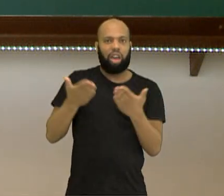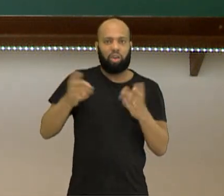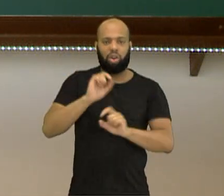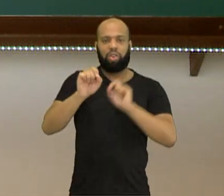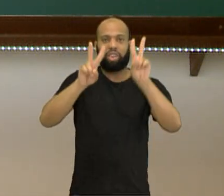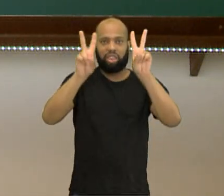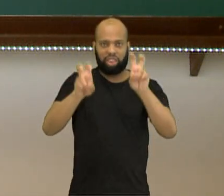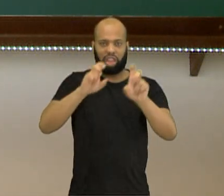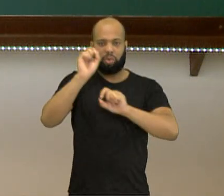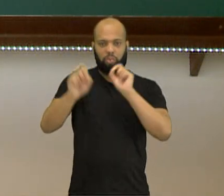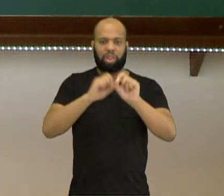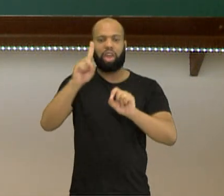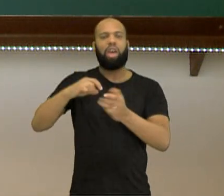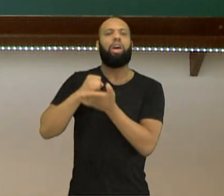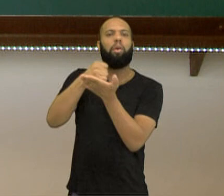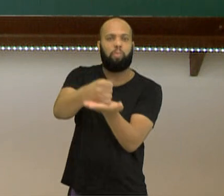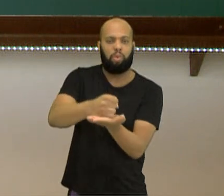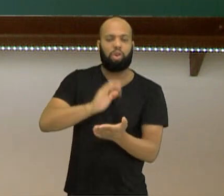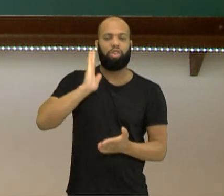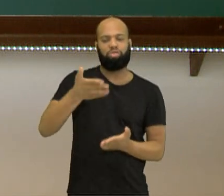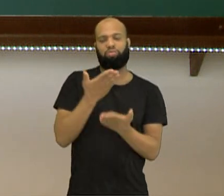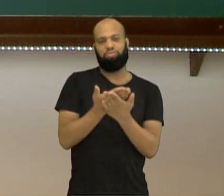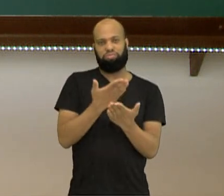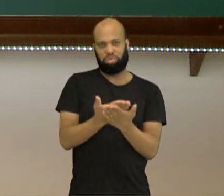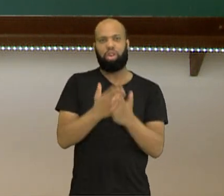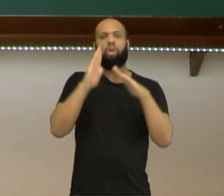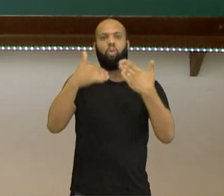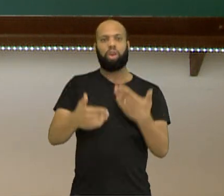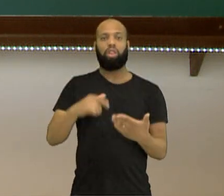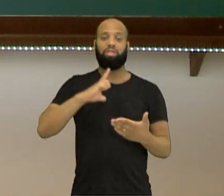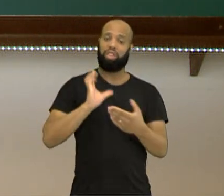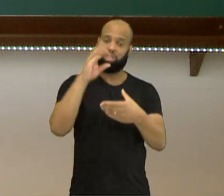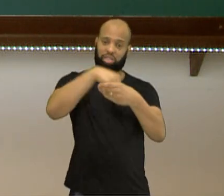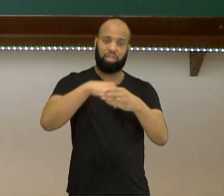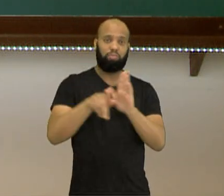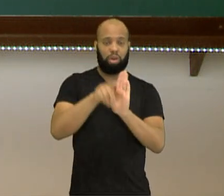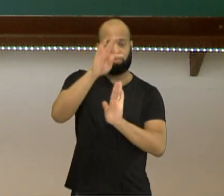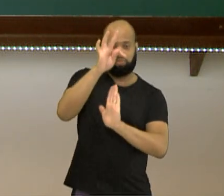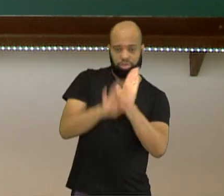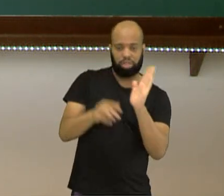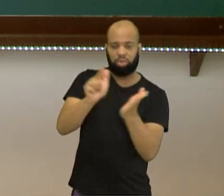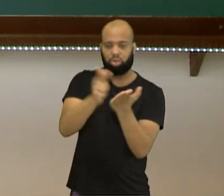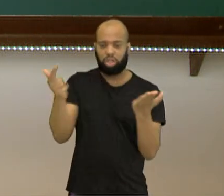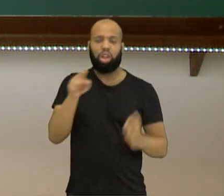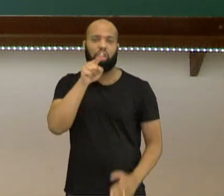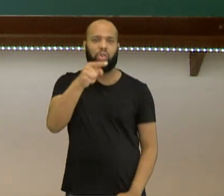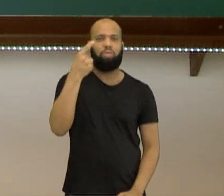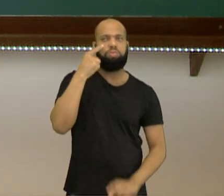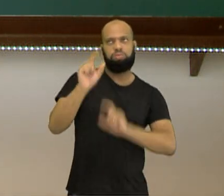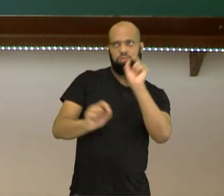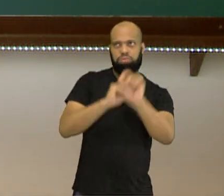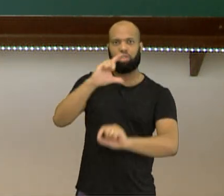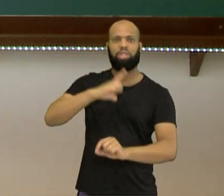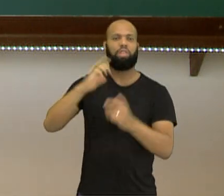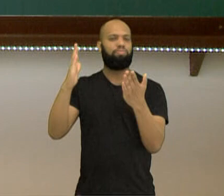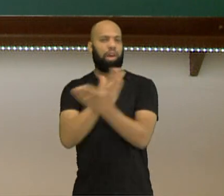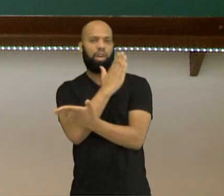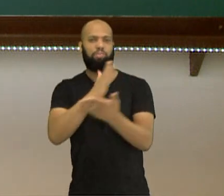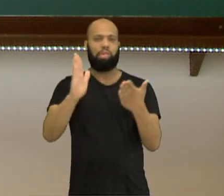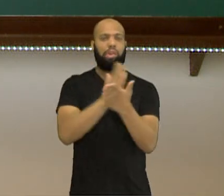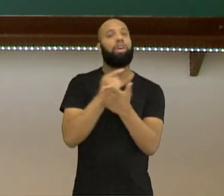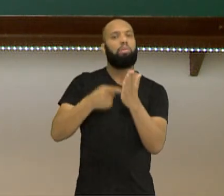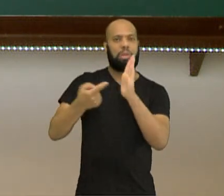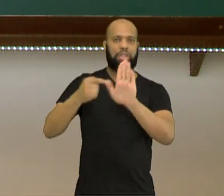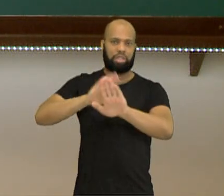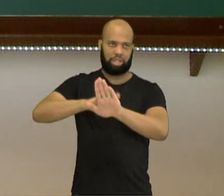temática, a solidariedade, como nós vimos. Então, é possível, dentro de um texto jornalístico, que apareça alguma